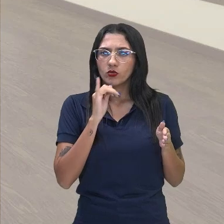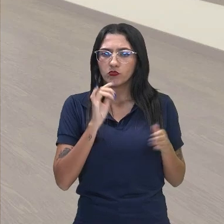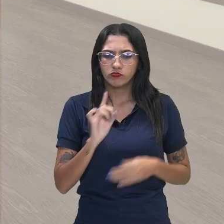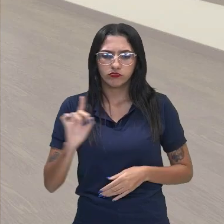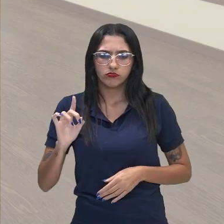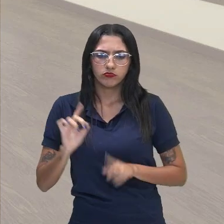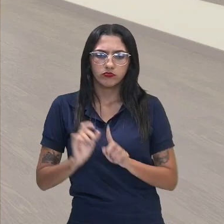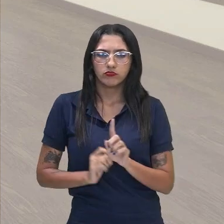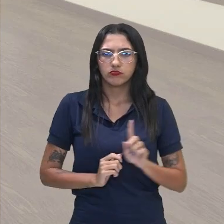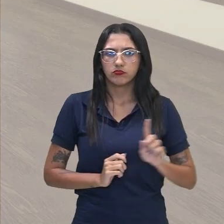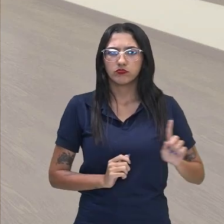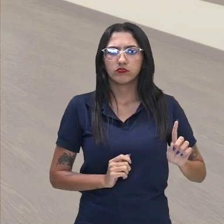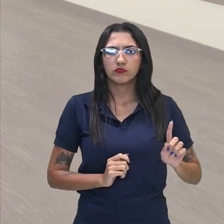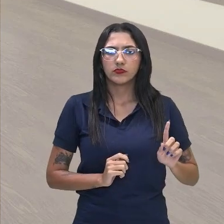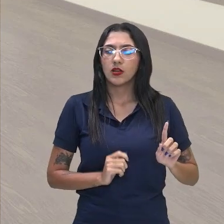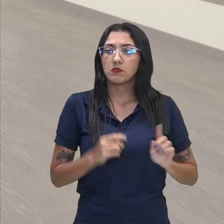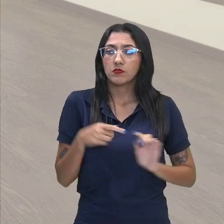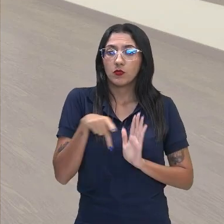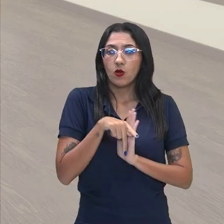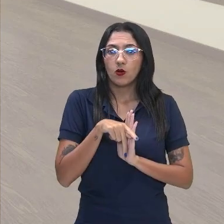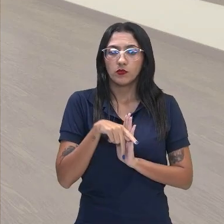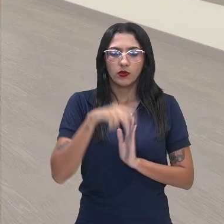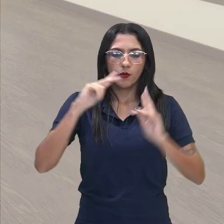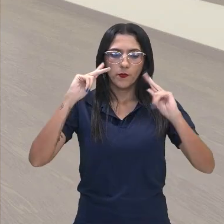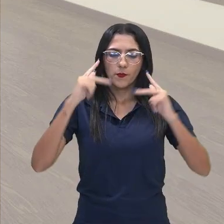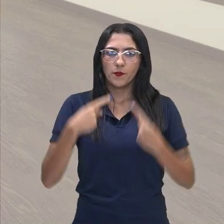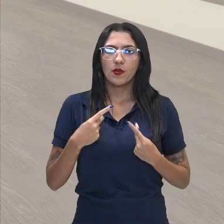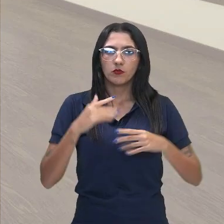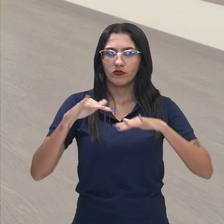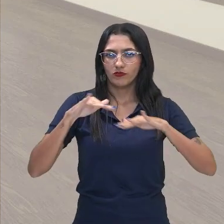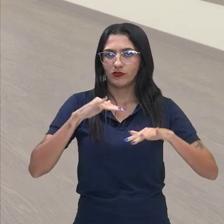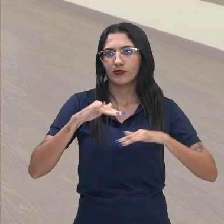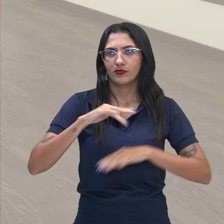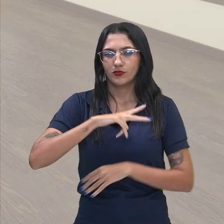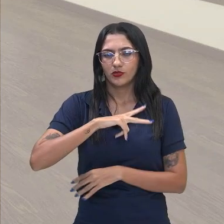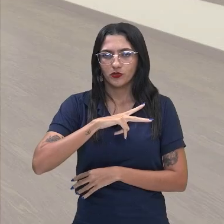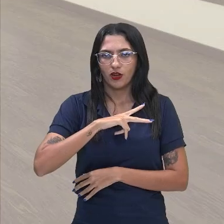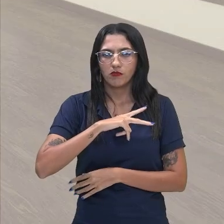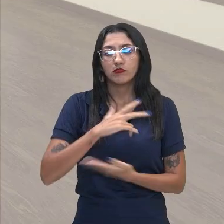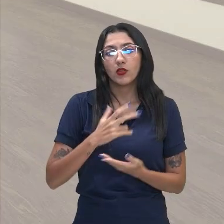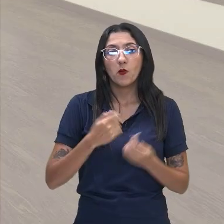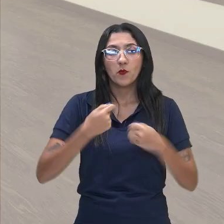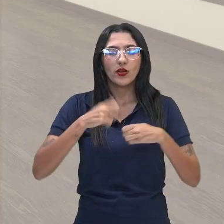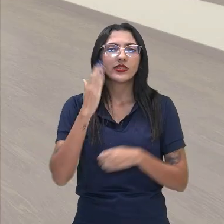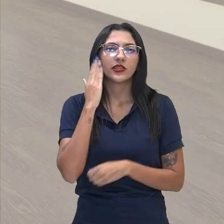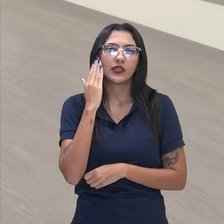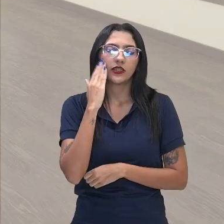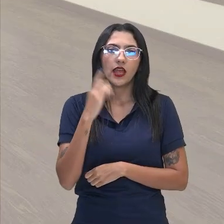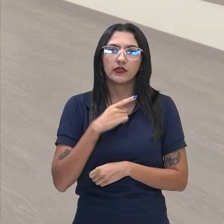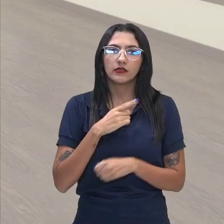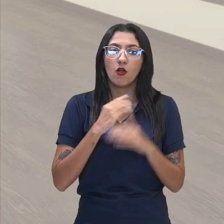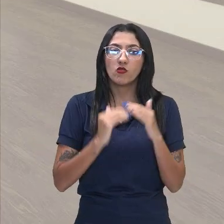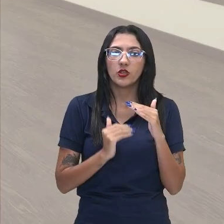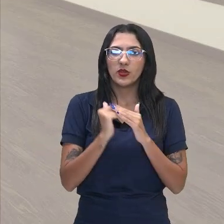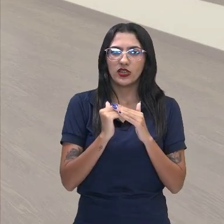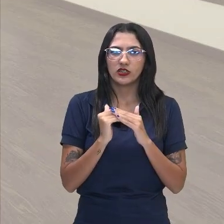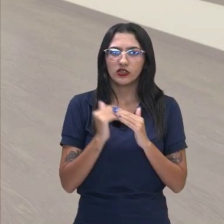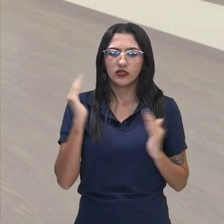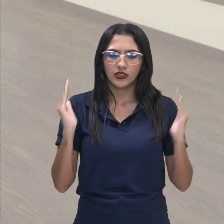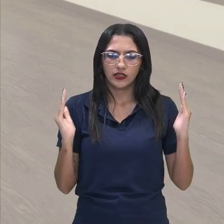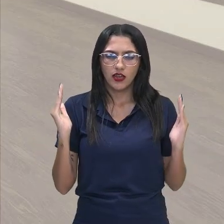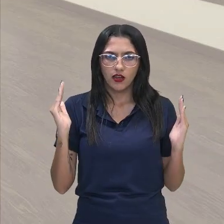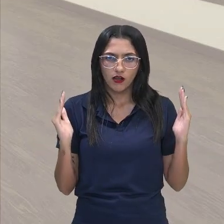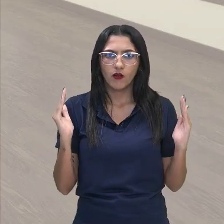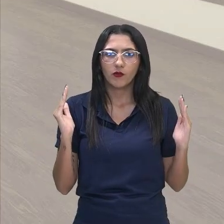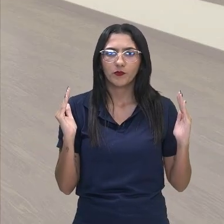vai comigo. E dessa forma, é como se eu precisasse entender que existe um limite. Percebe